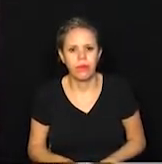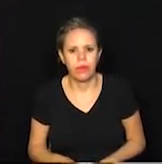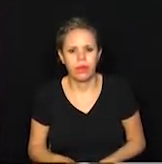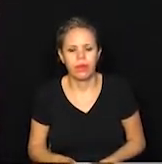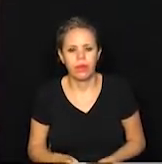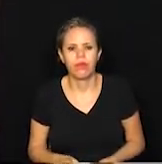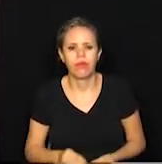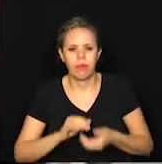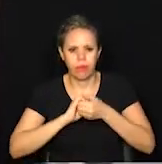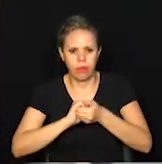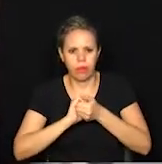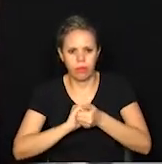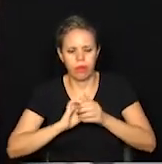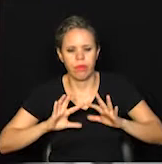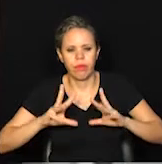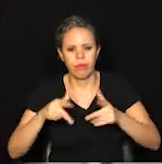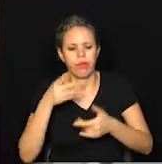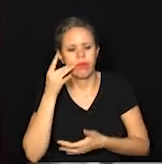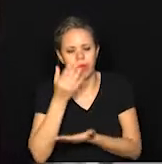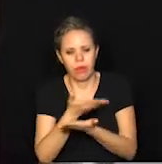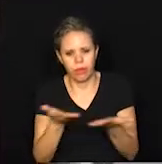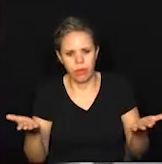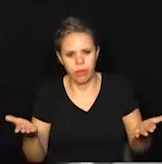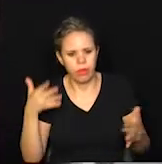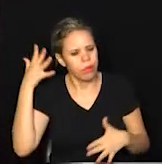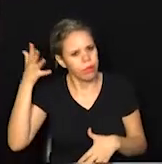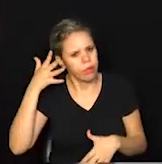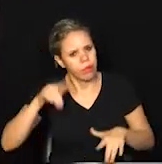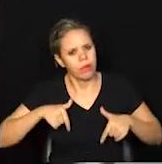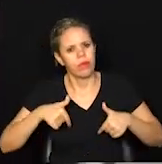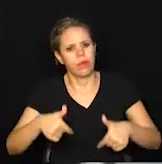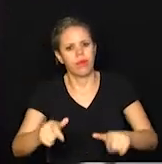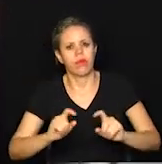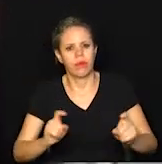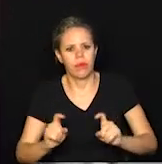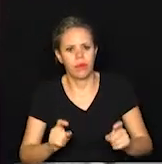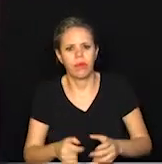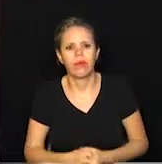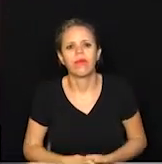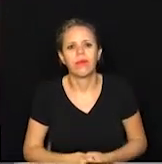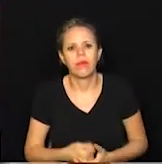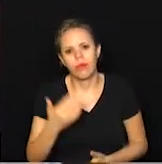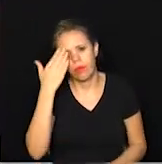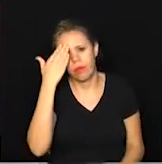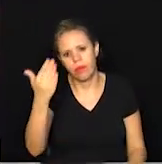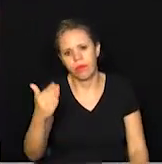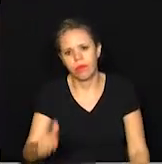minha saudação e cumprimento todos presentes pela iniciativa dessa reunião. Obrigada.